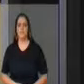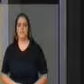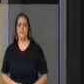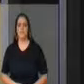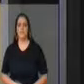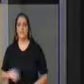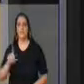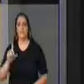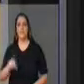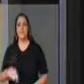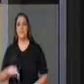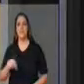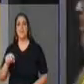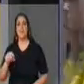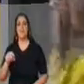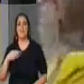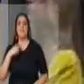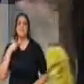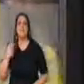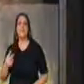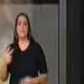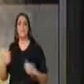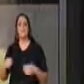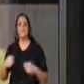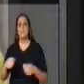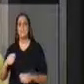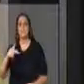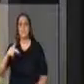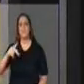É uma voz que precisa de